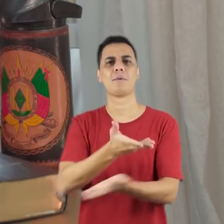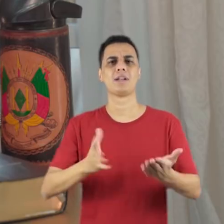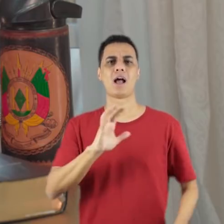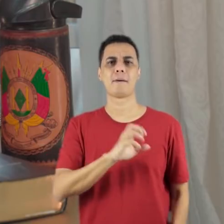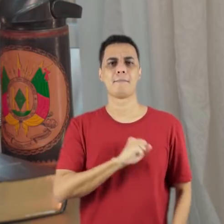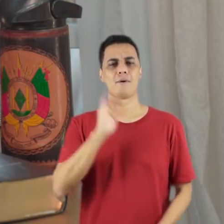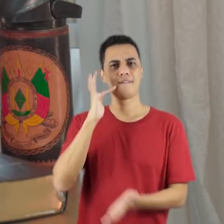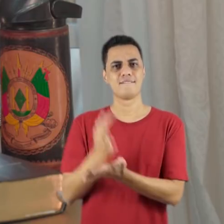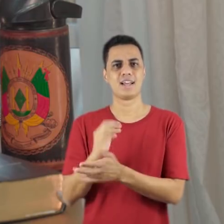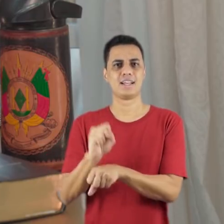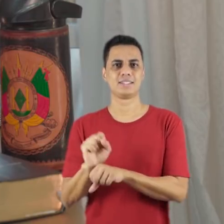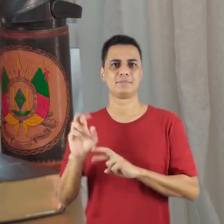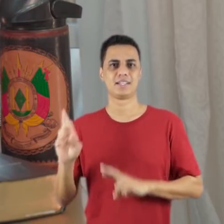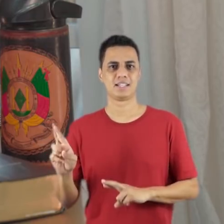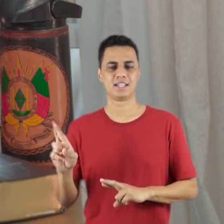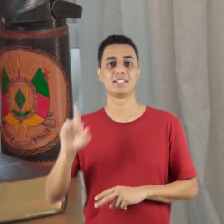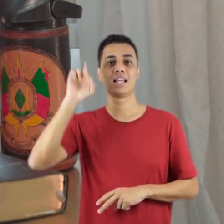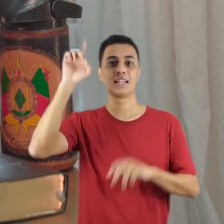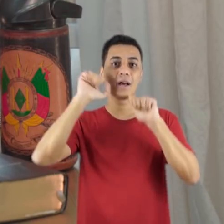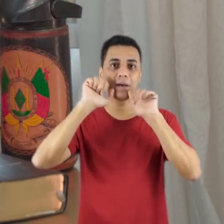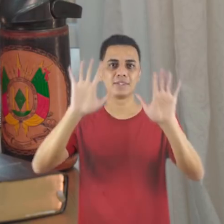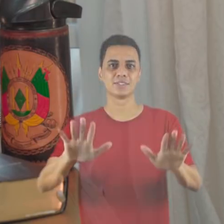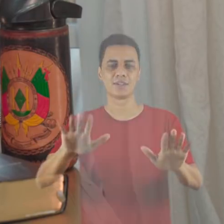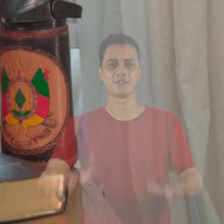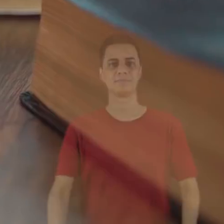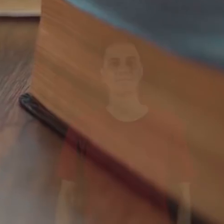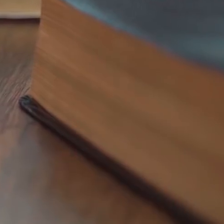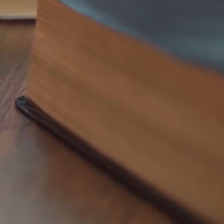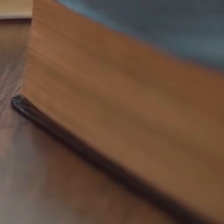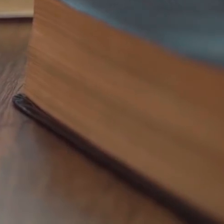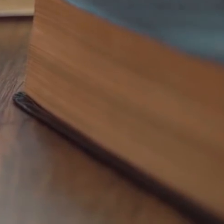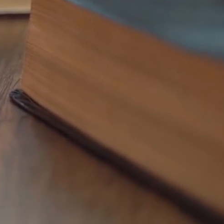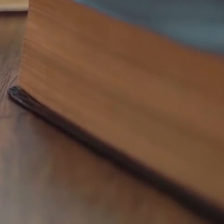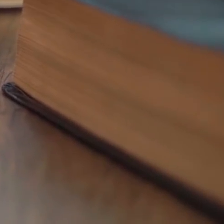continues compartilhando amor, fé e esperança. Deus te abençoe.